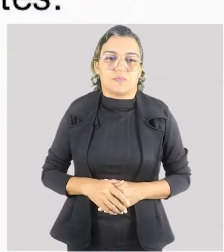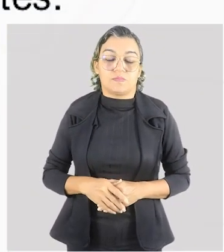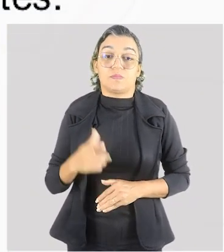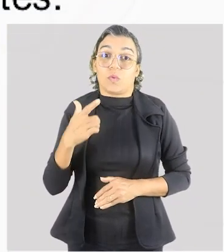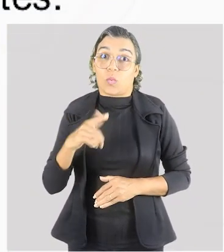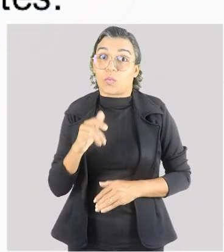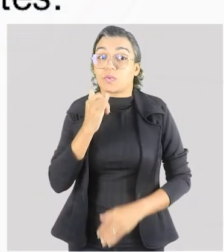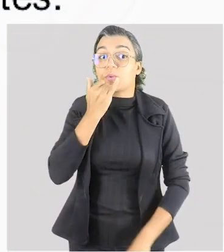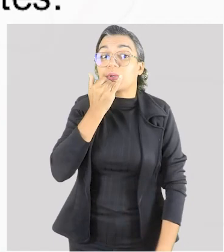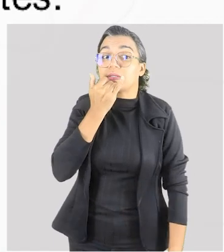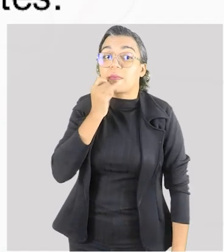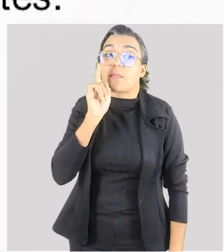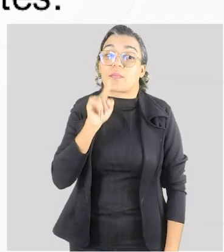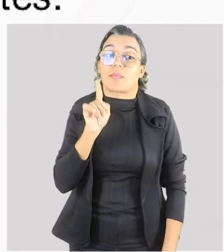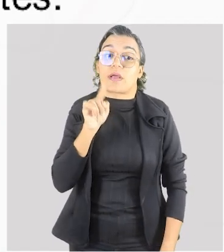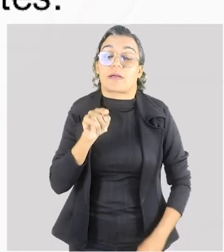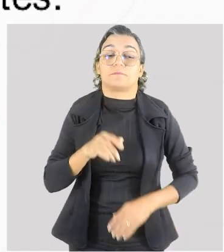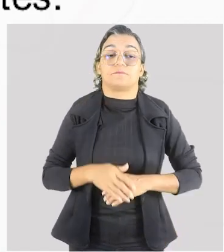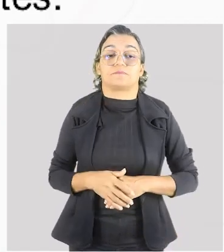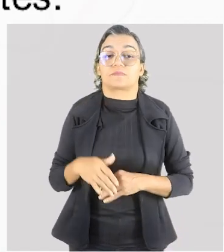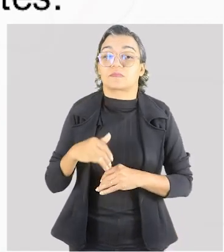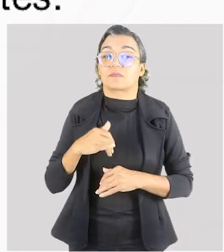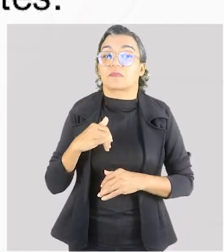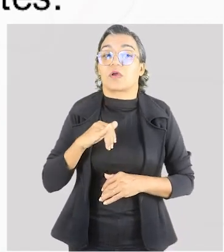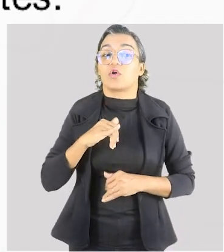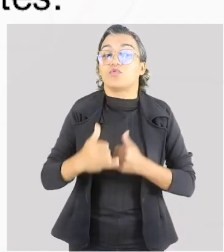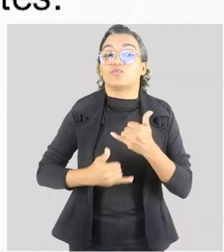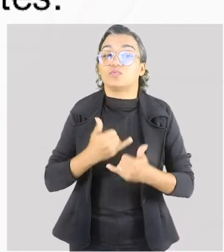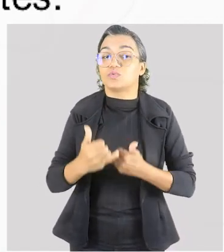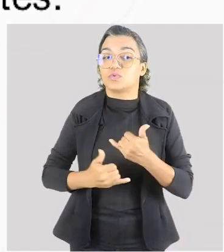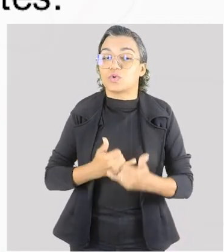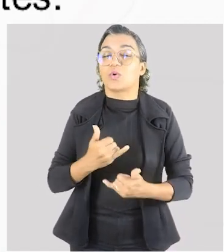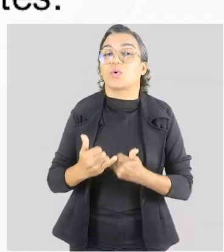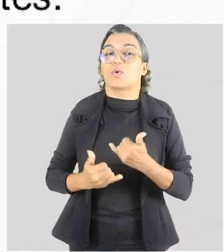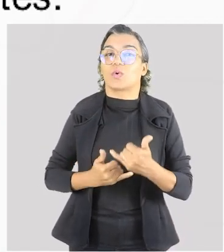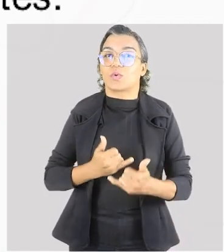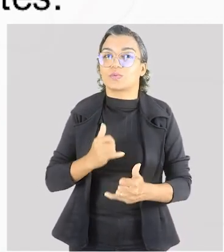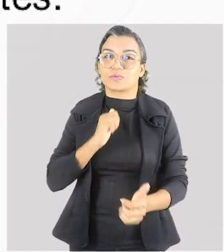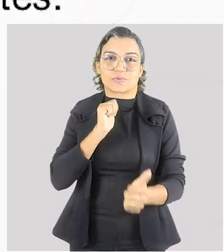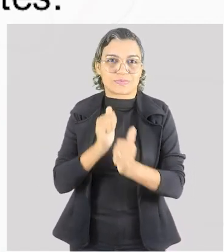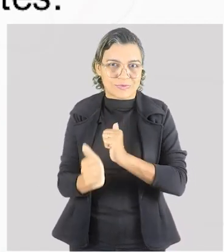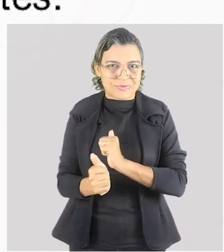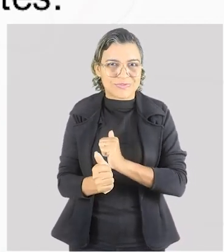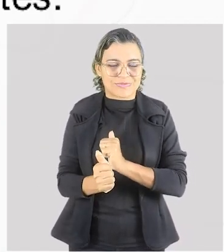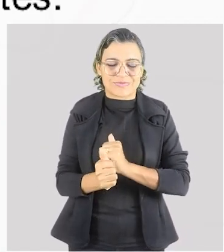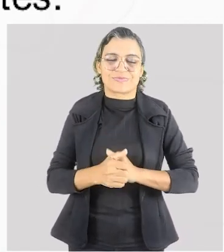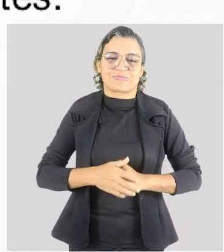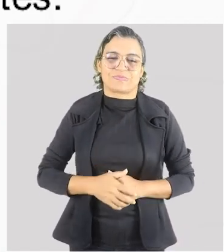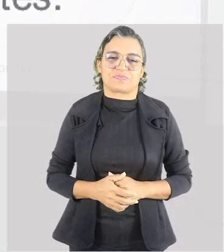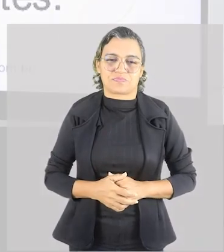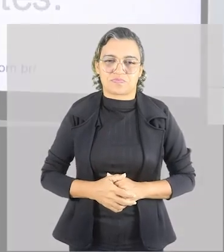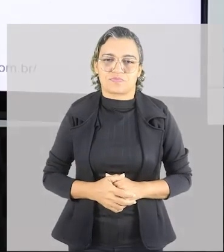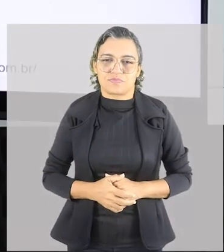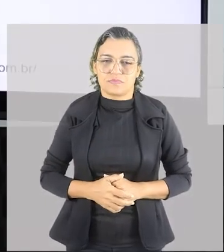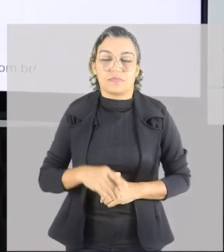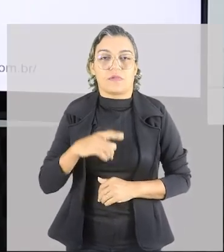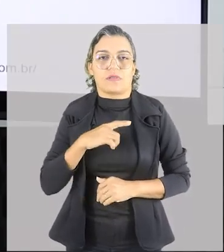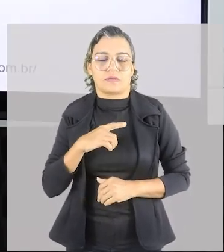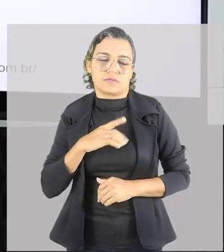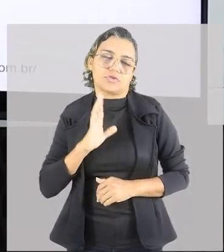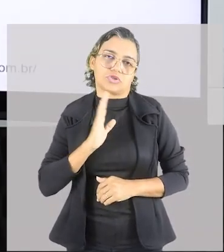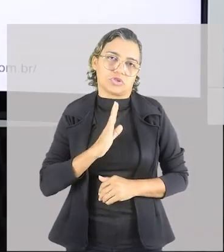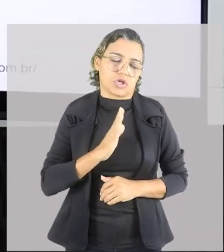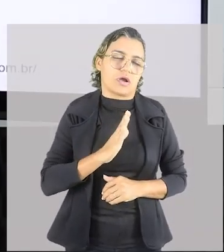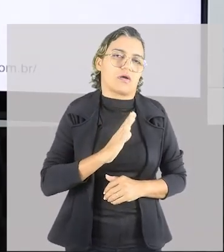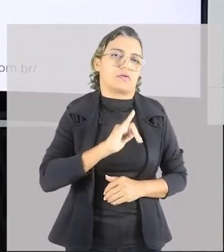outra divisão que nós temos são os jogos esportivos, tá bom? Então nós vimos os jogos